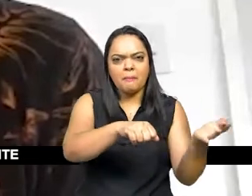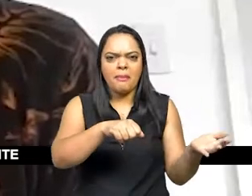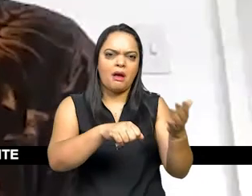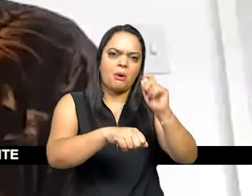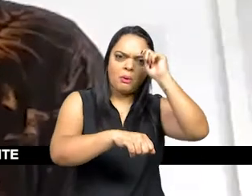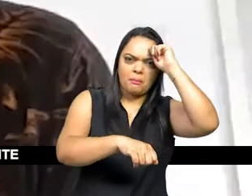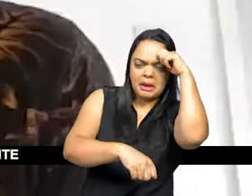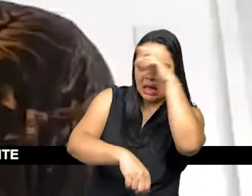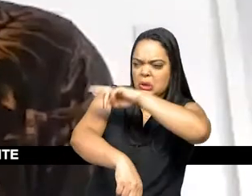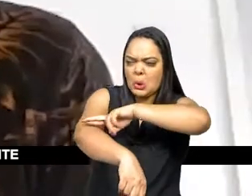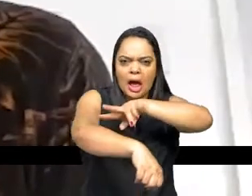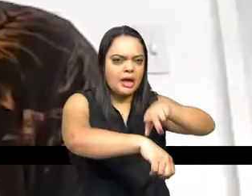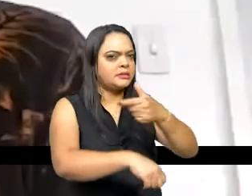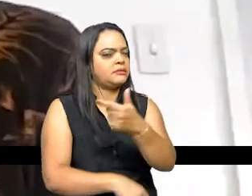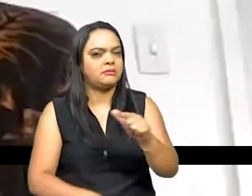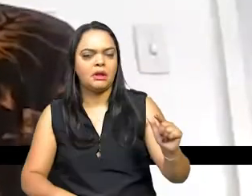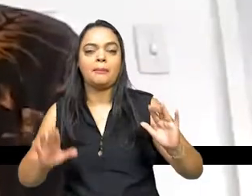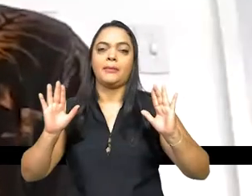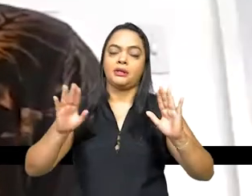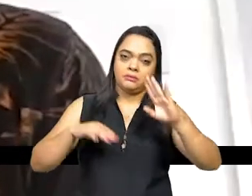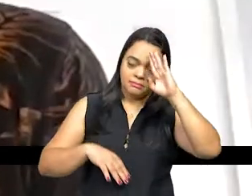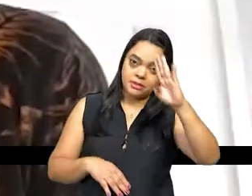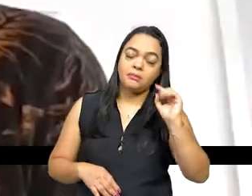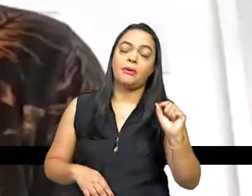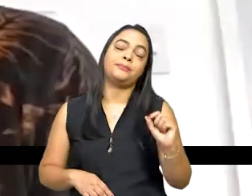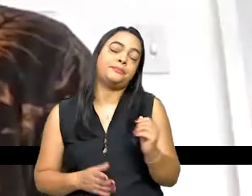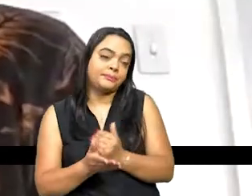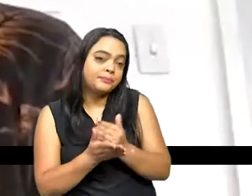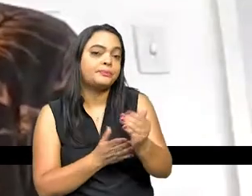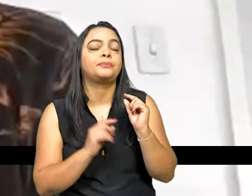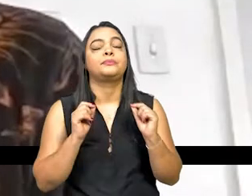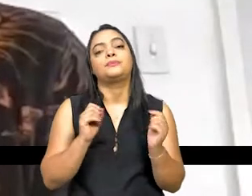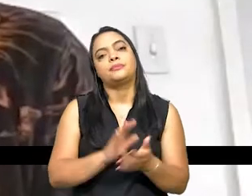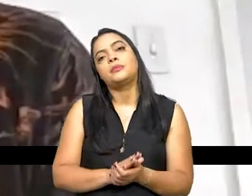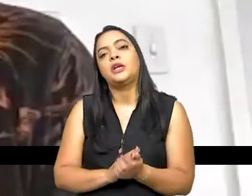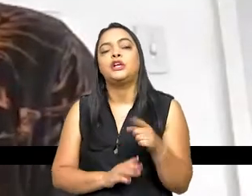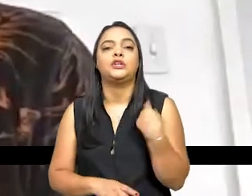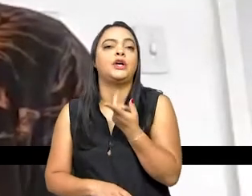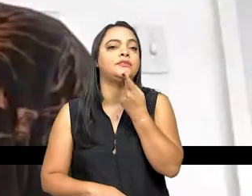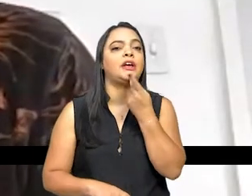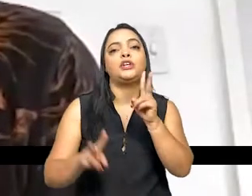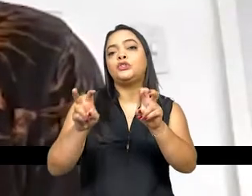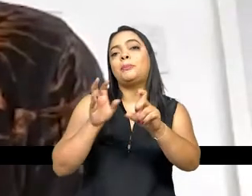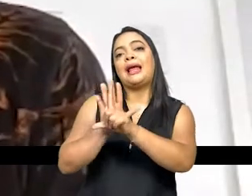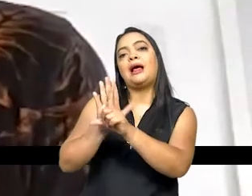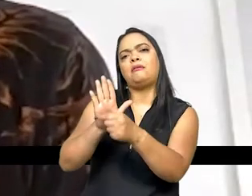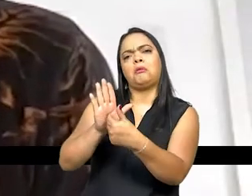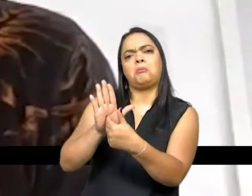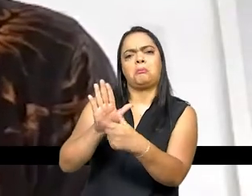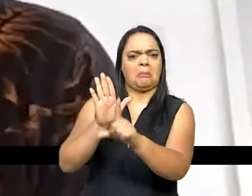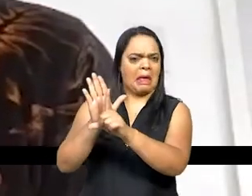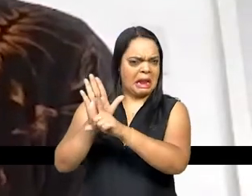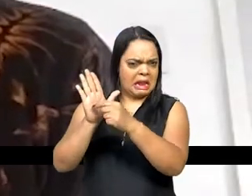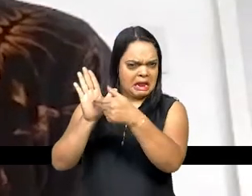questão clássica no Brasil, que a gente sempre fala a respeito da legislação e o fato de que a legislação não menciona a cor,